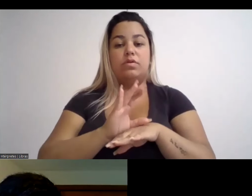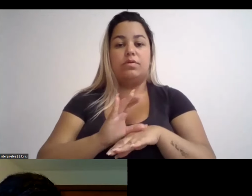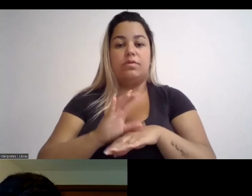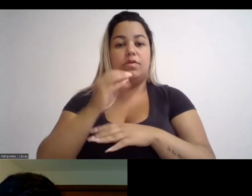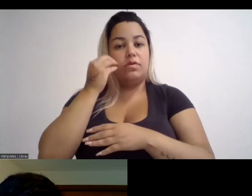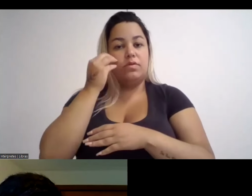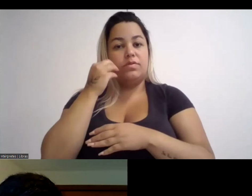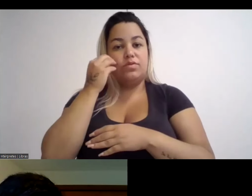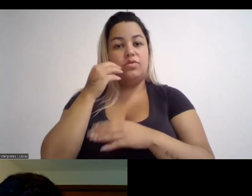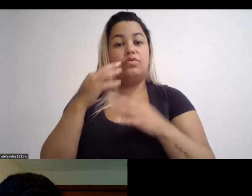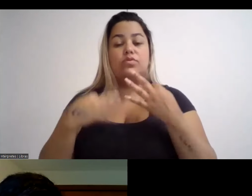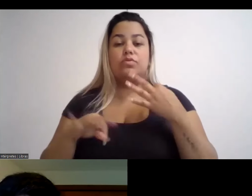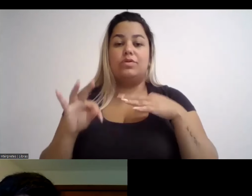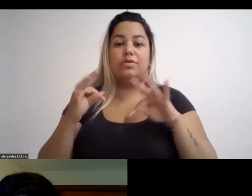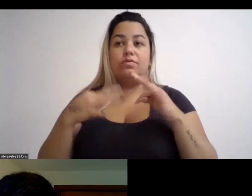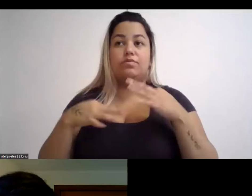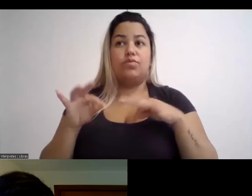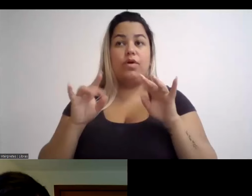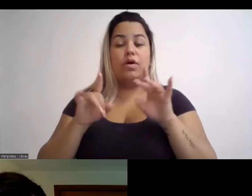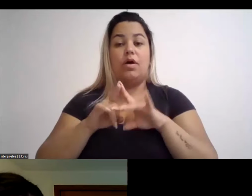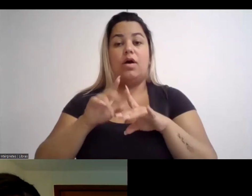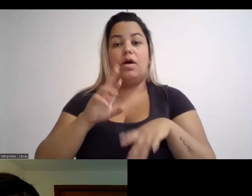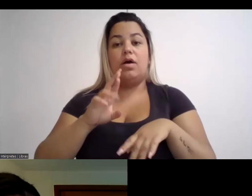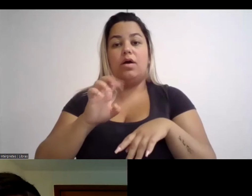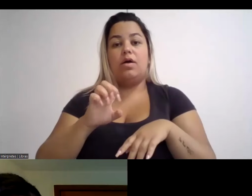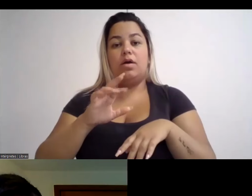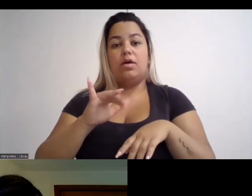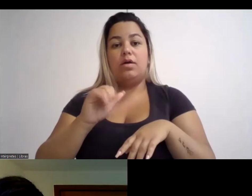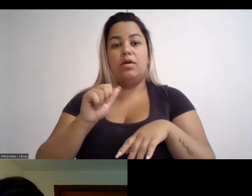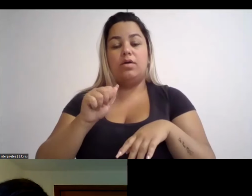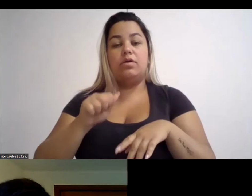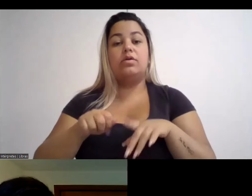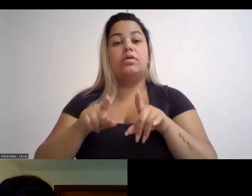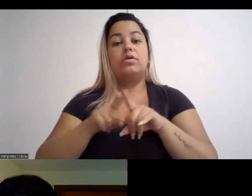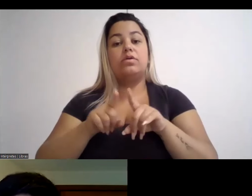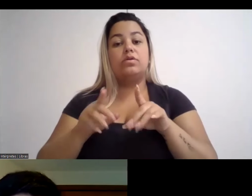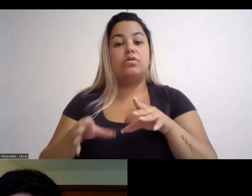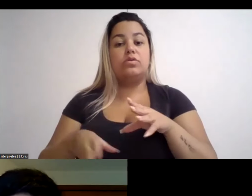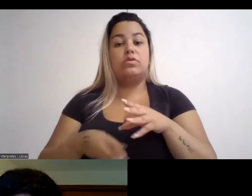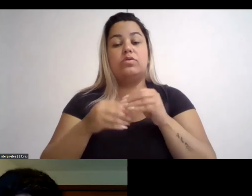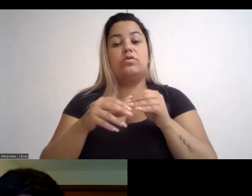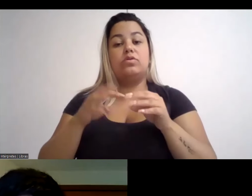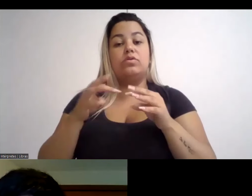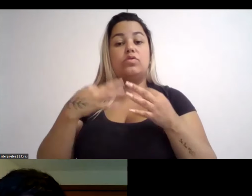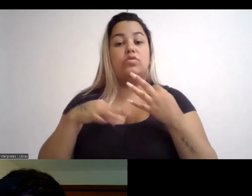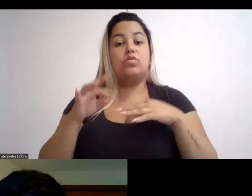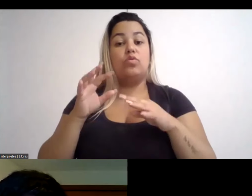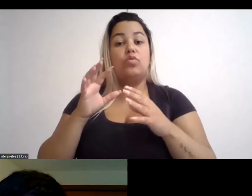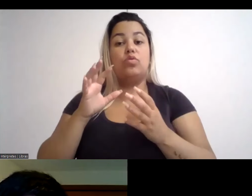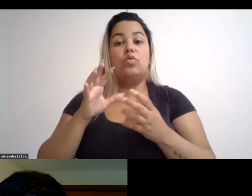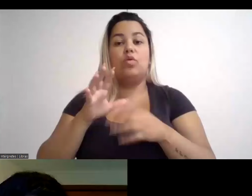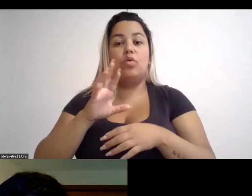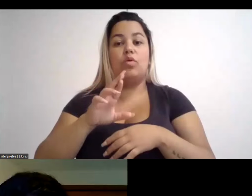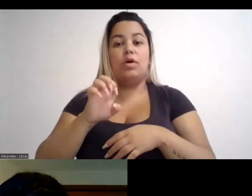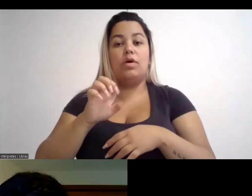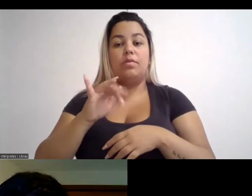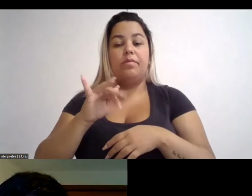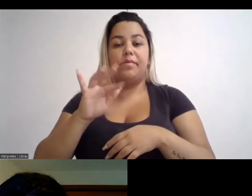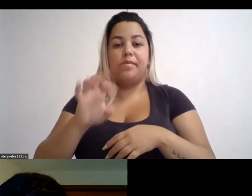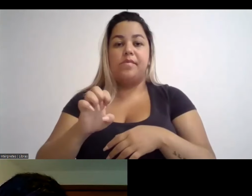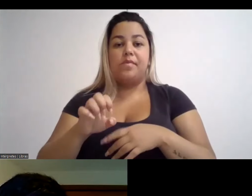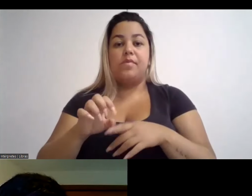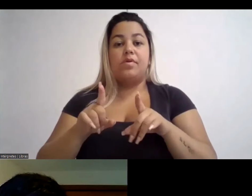e Turismo Criativo, a Recria, integrante do Fórum de Turismo Criativo do Recife, palestrante e autora